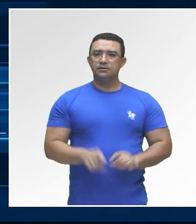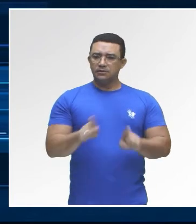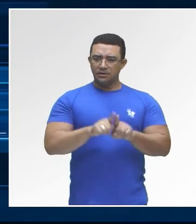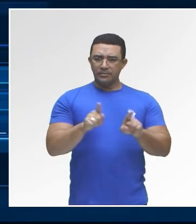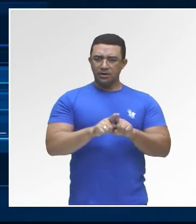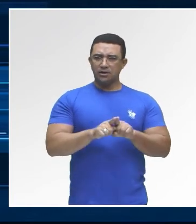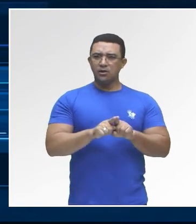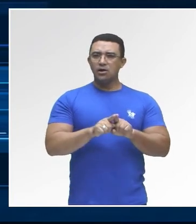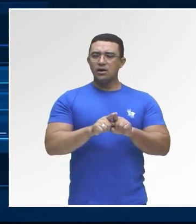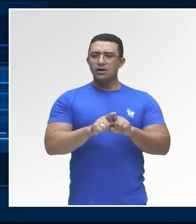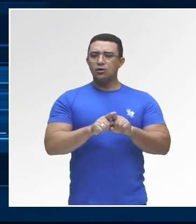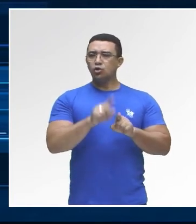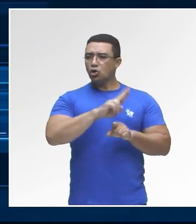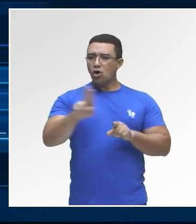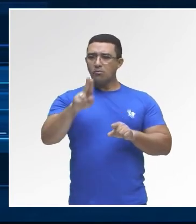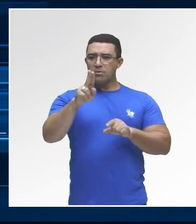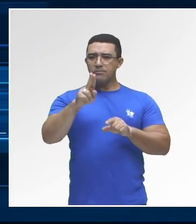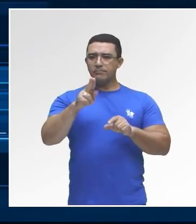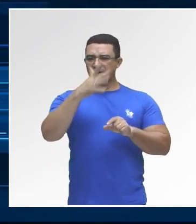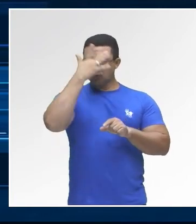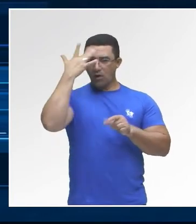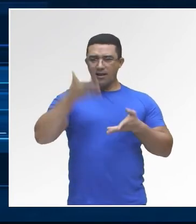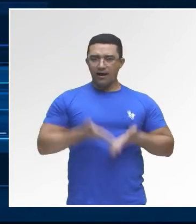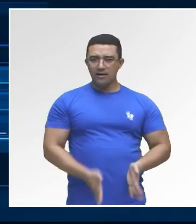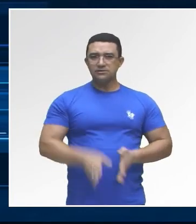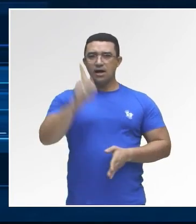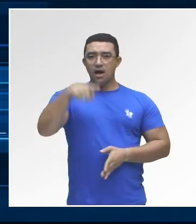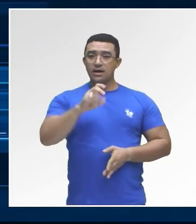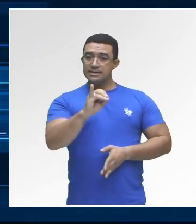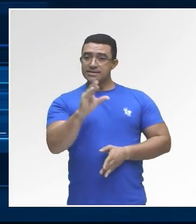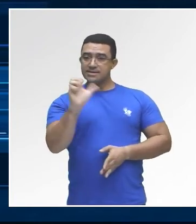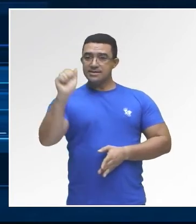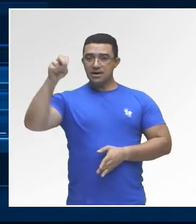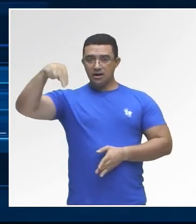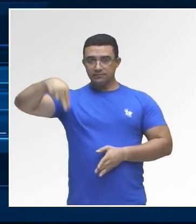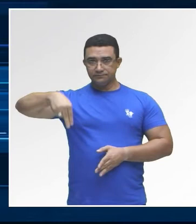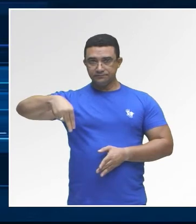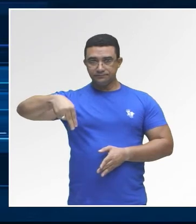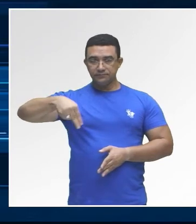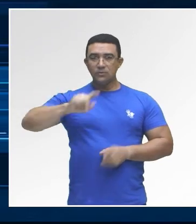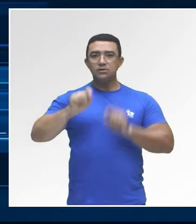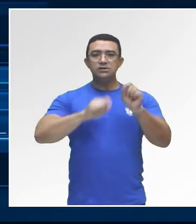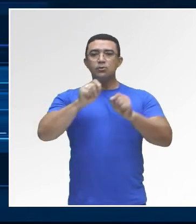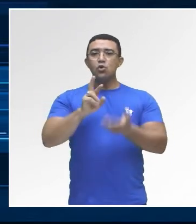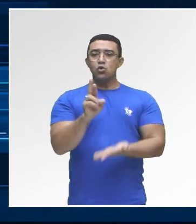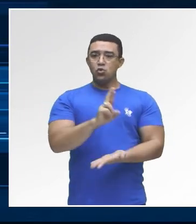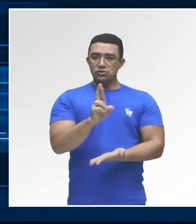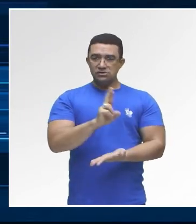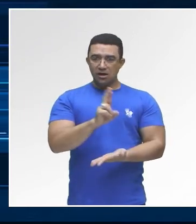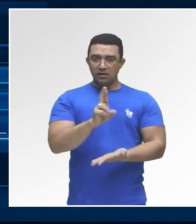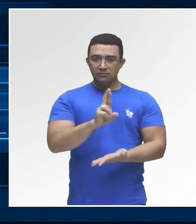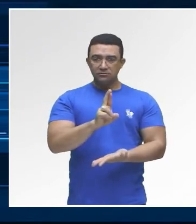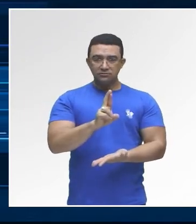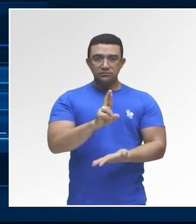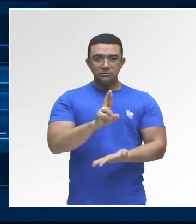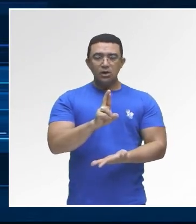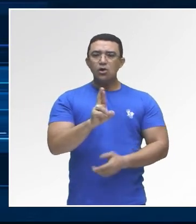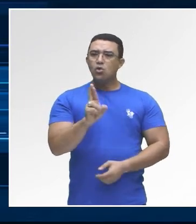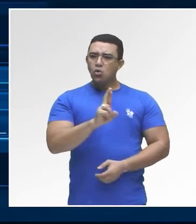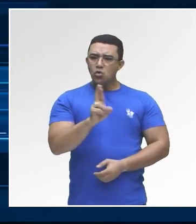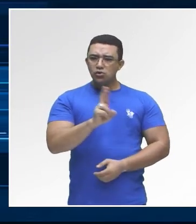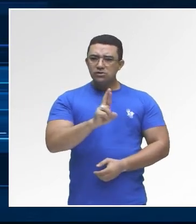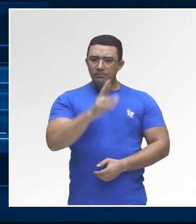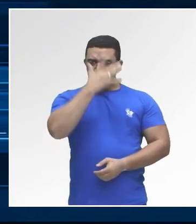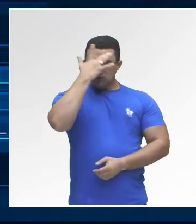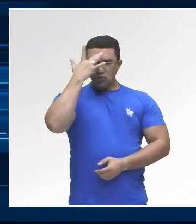a nacionalidade é com essas letras aqui, ó, IAN. Como na Rússia, Russia. Como é que é? Quem nasce